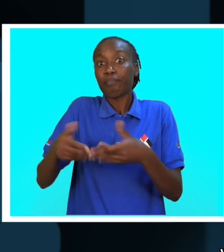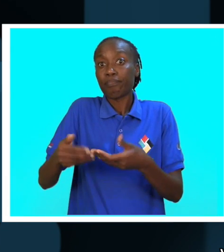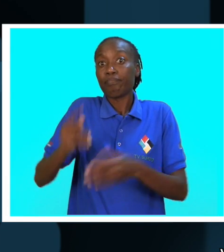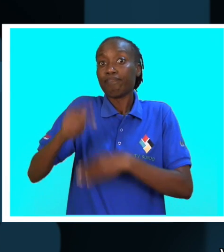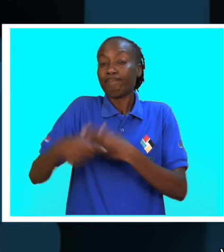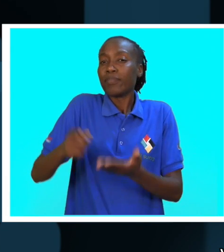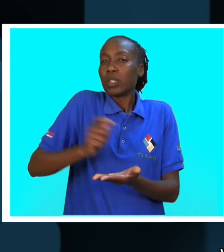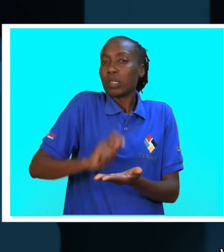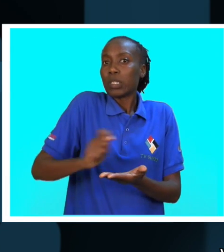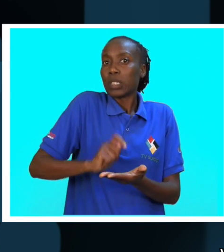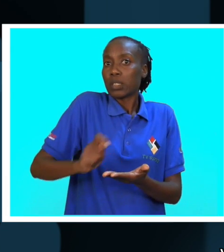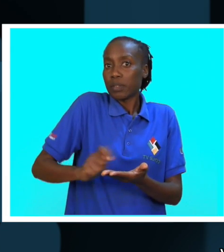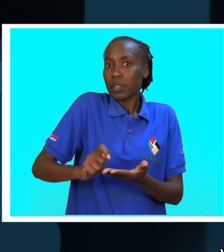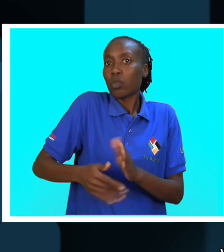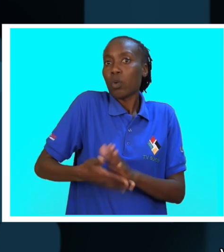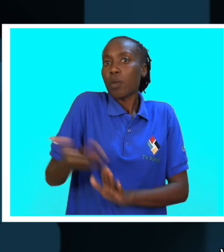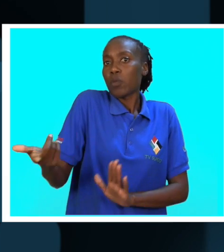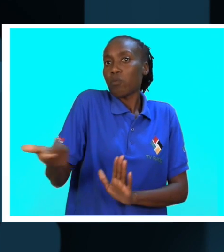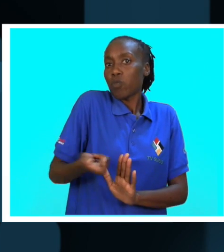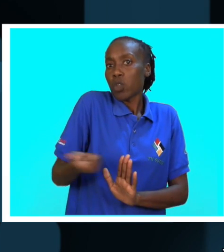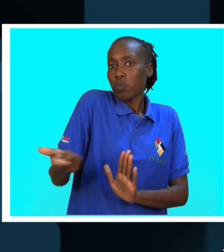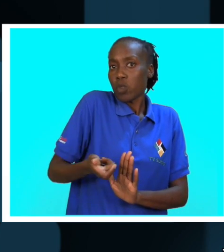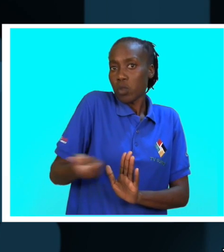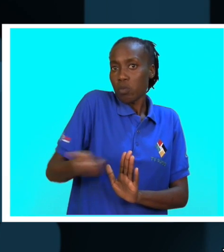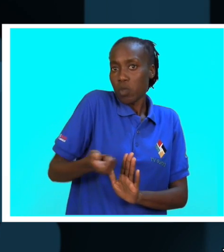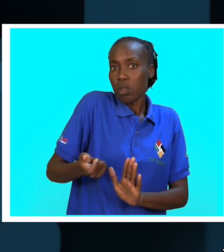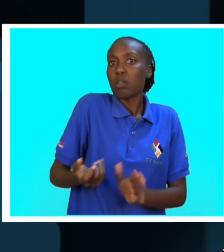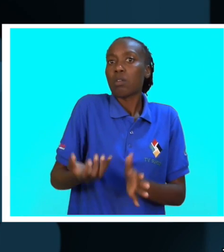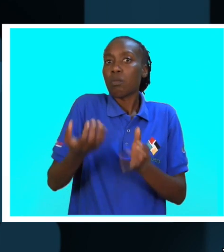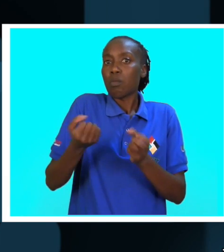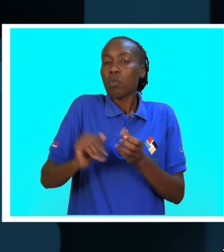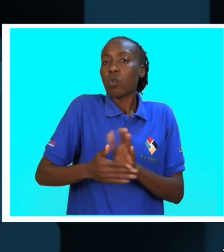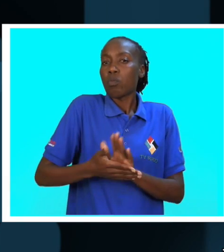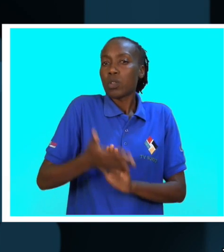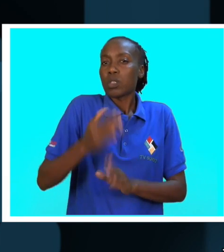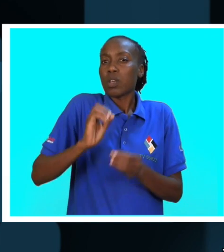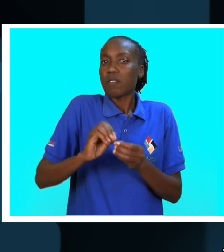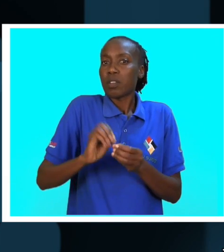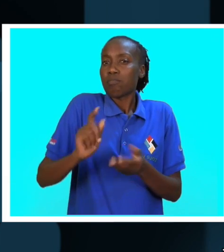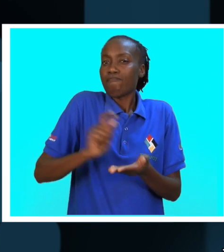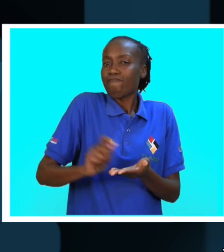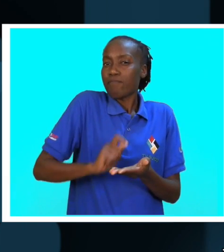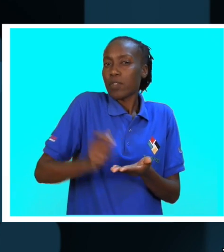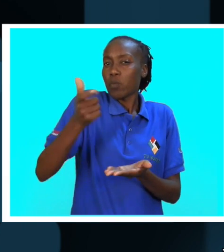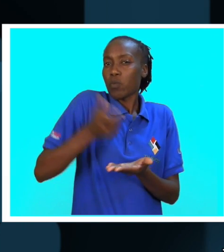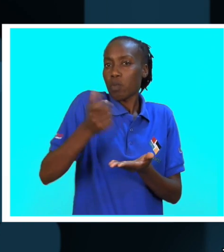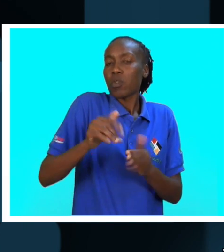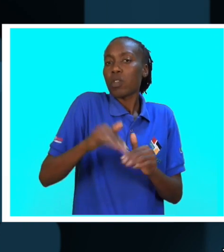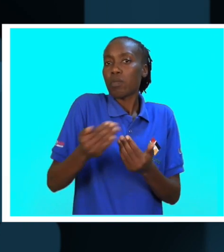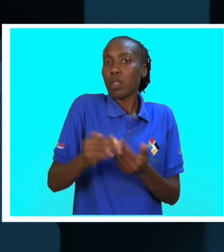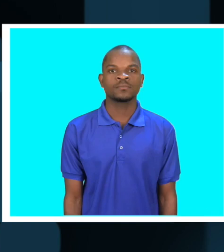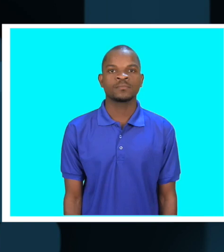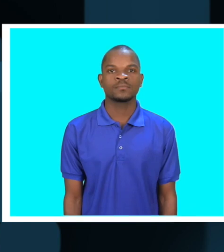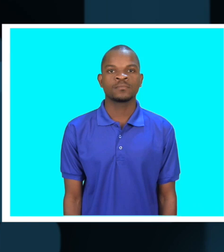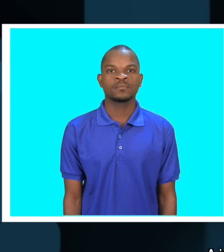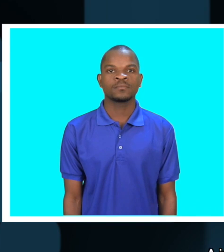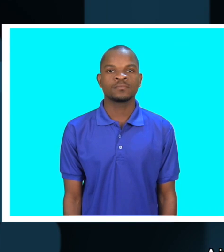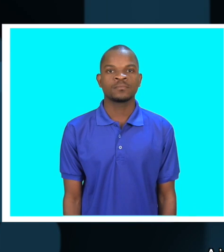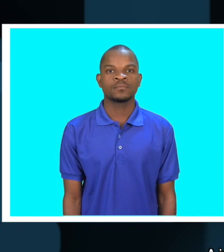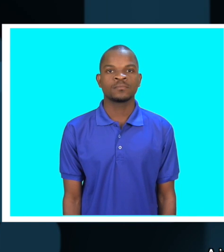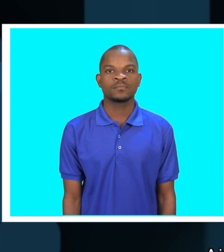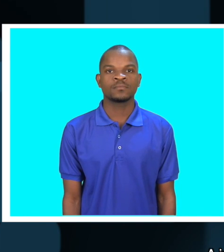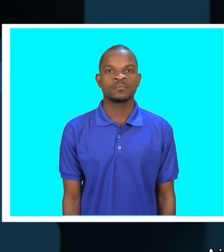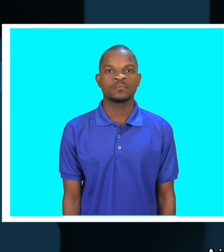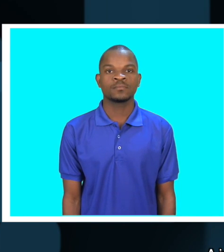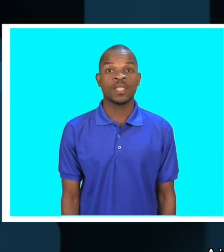Fizem escrever e gravar. Terei o apontamento de um dia já. Ah, João,